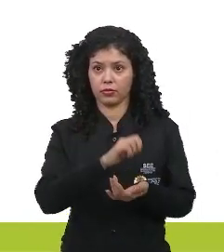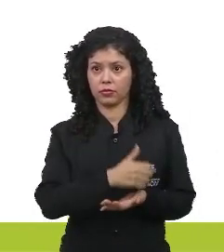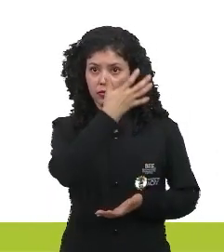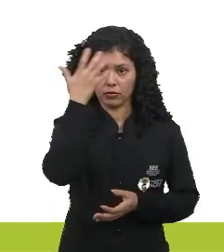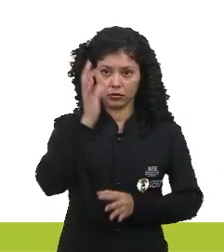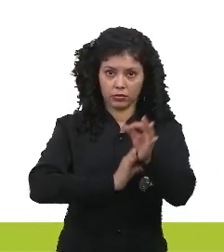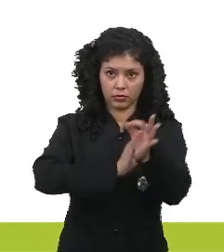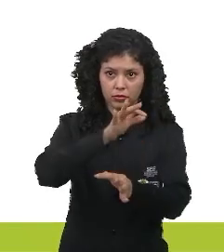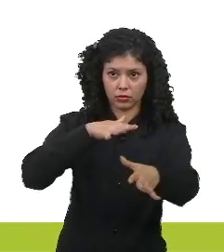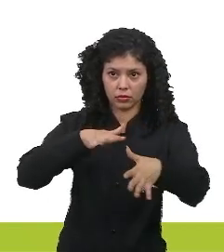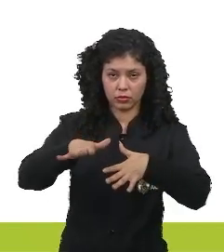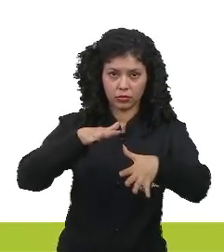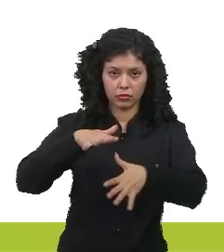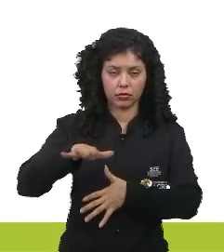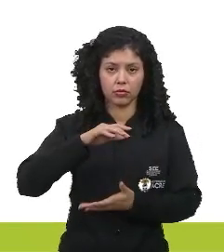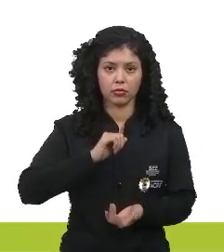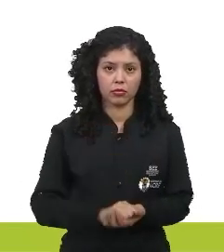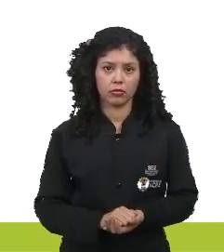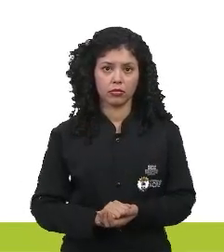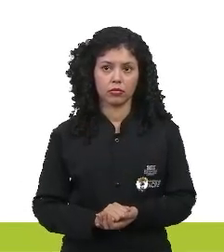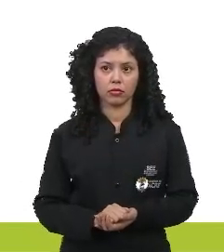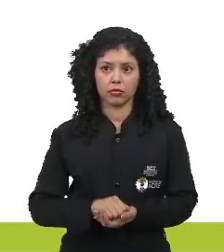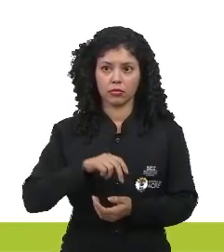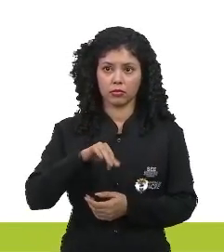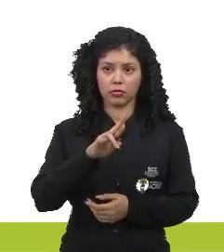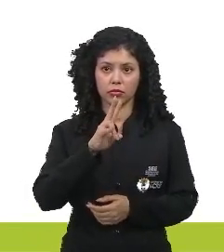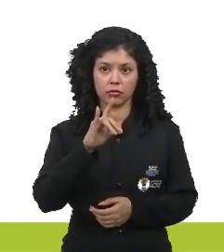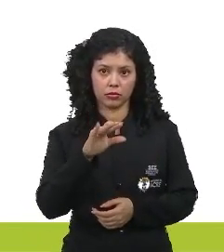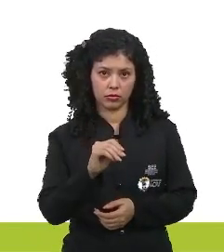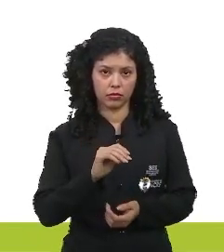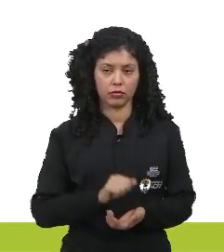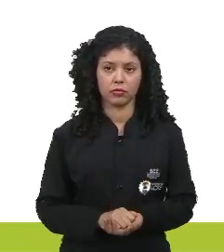caráter organizativo do movimento negro.